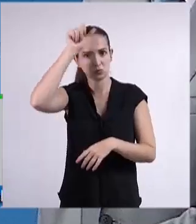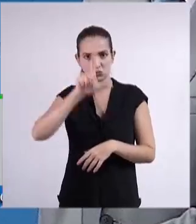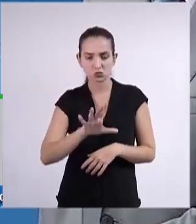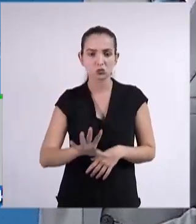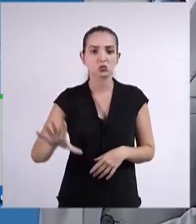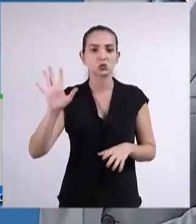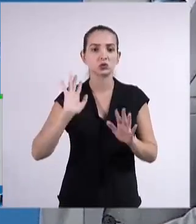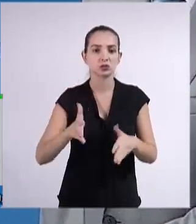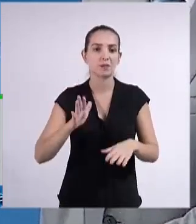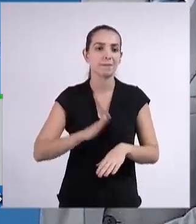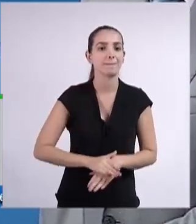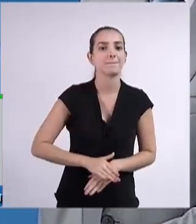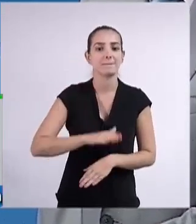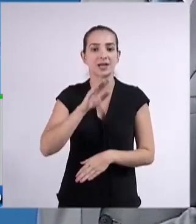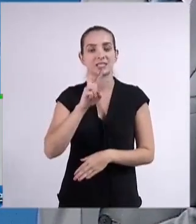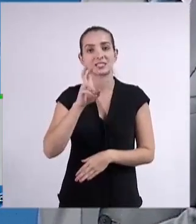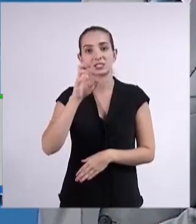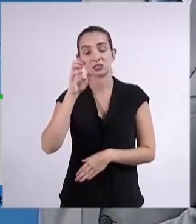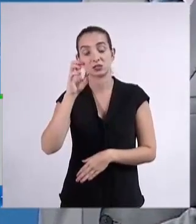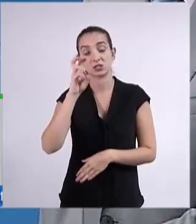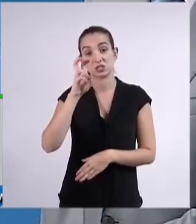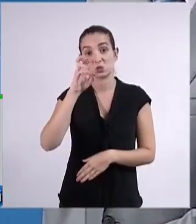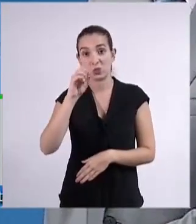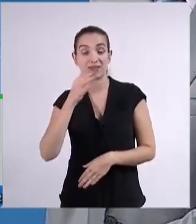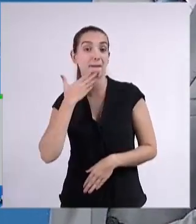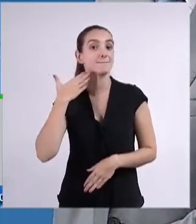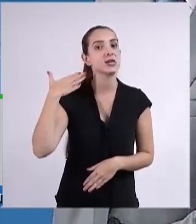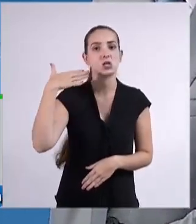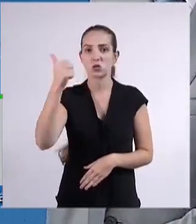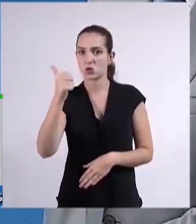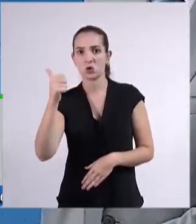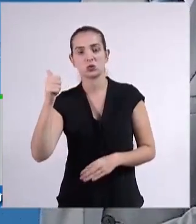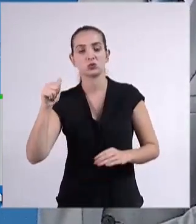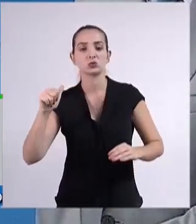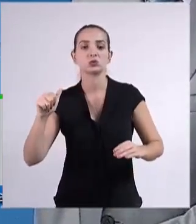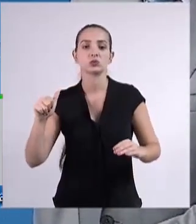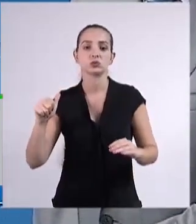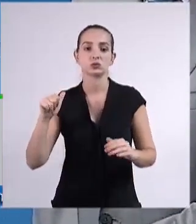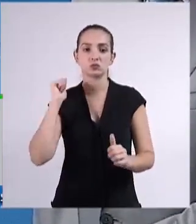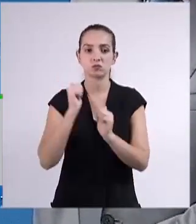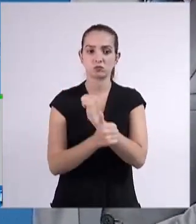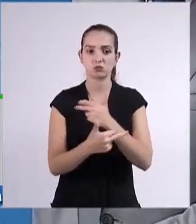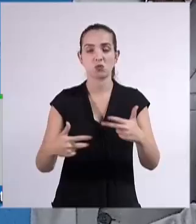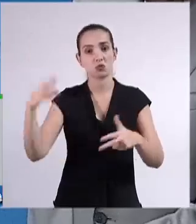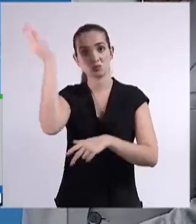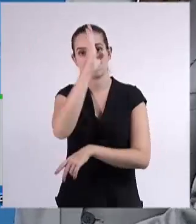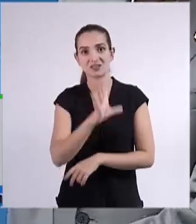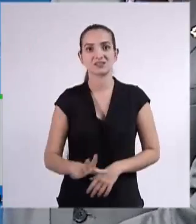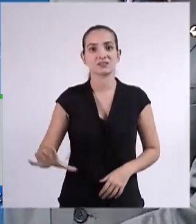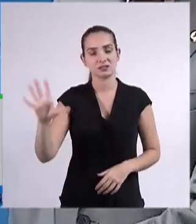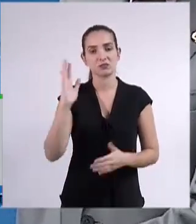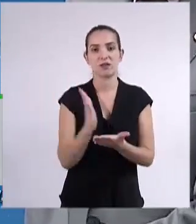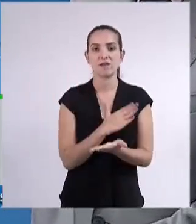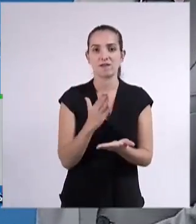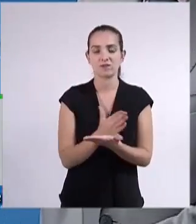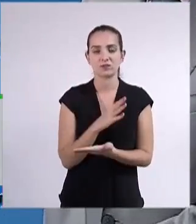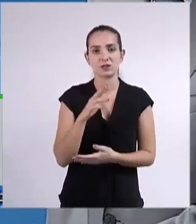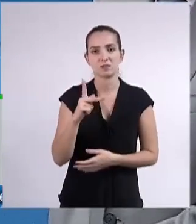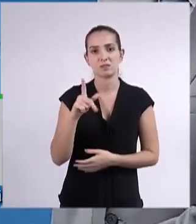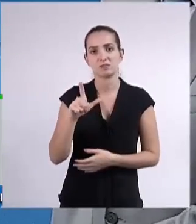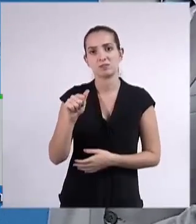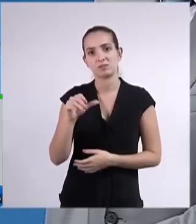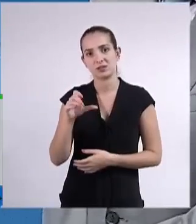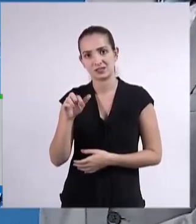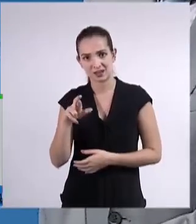as 50 maiores equipes do país, segundo a revista Placar, e hoje em dia não disputa